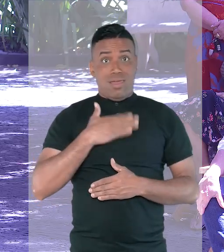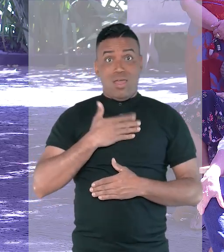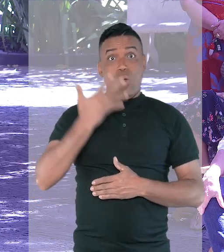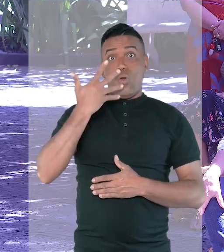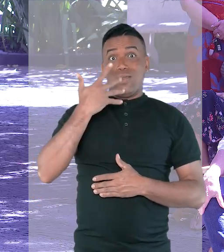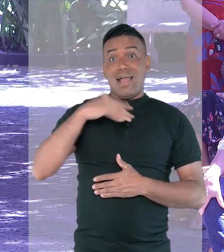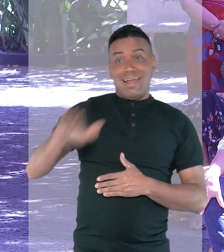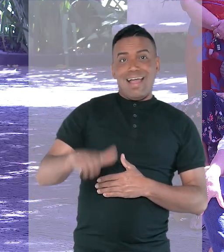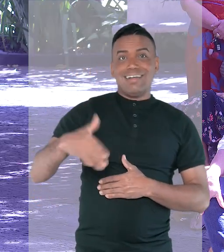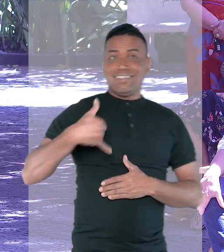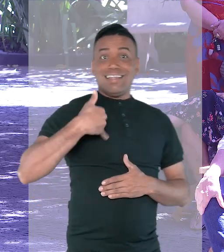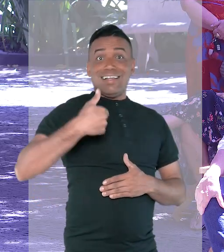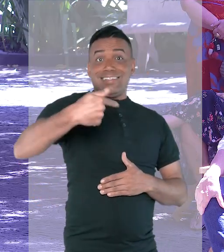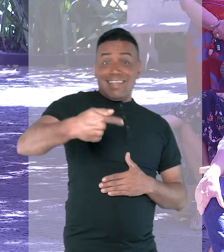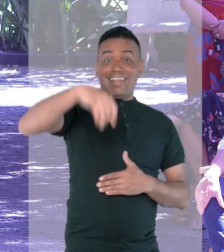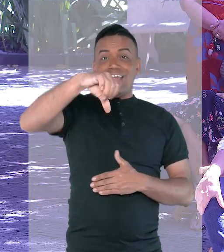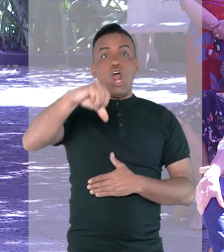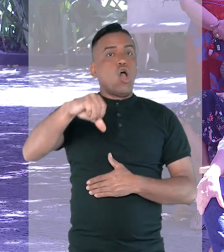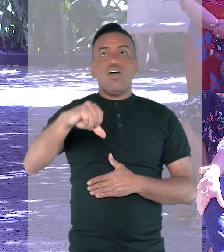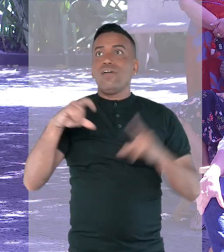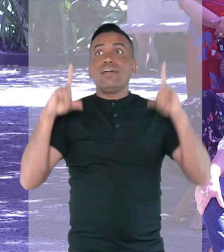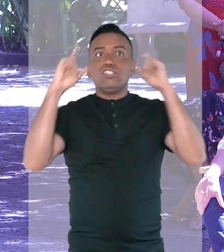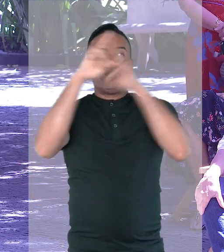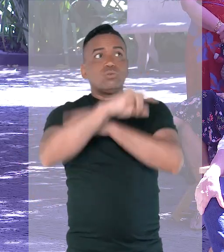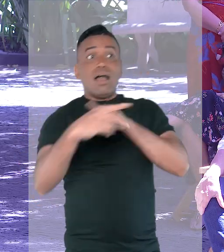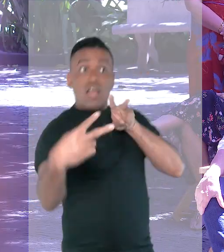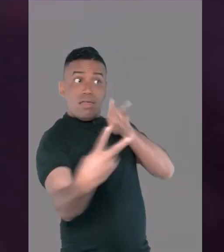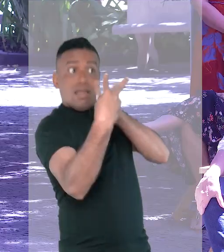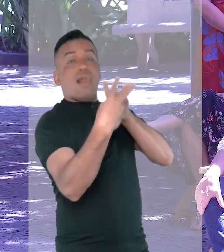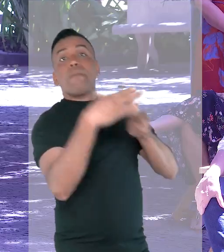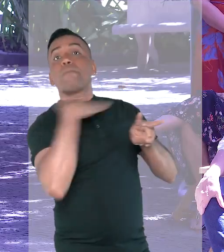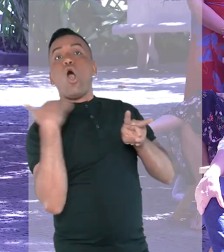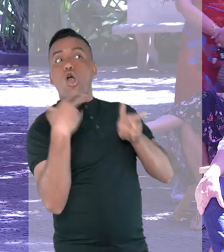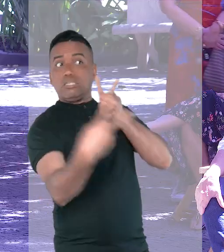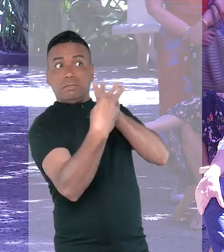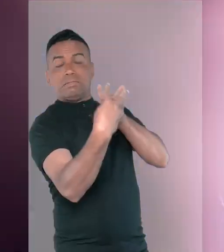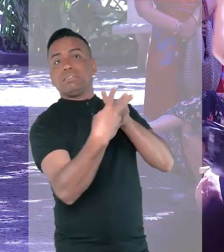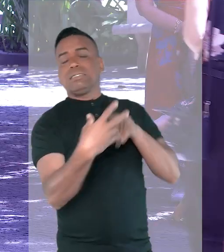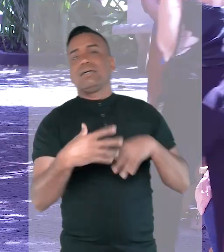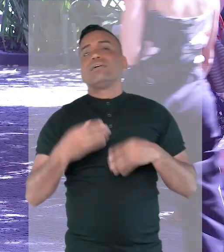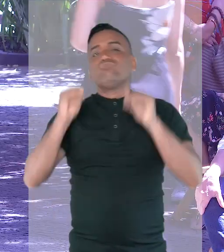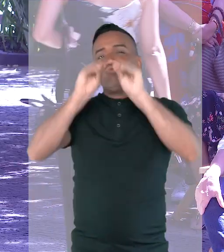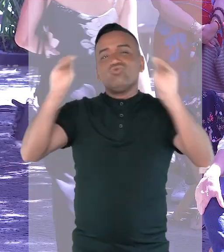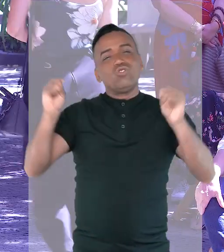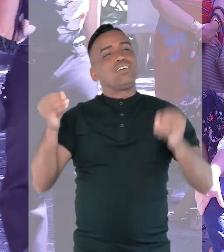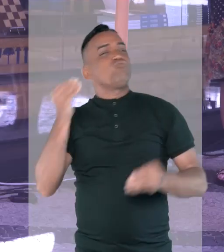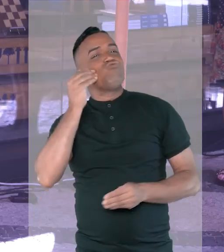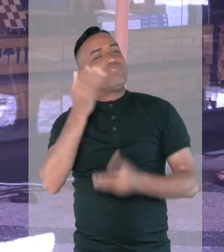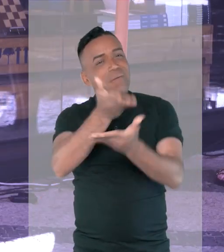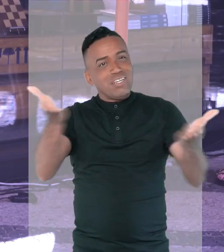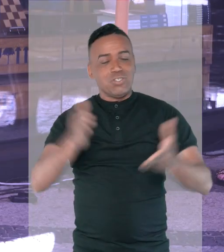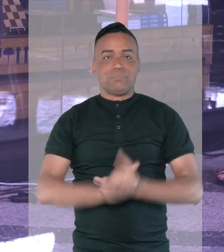Porque eu sou uma criança de 79 anos que tem dificuldade de olhar de frente para ela. Tá? Um